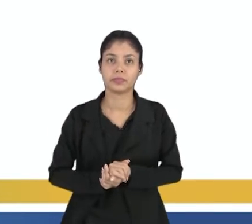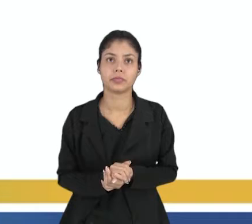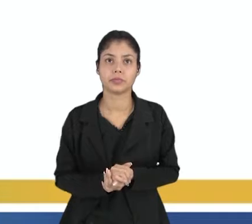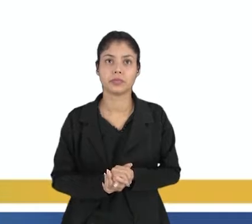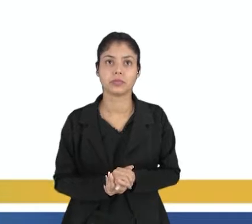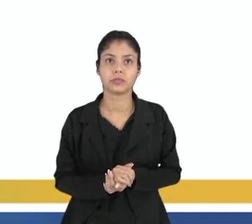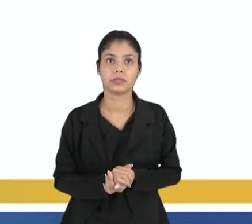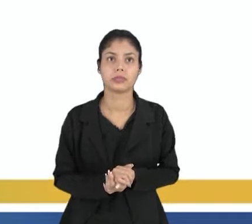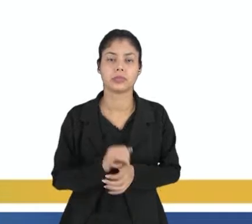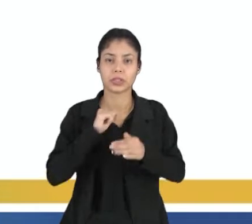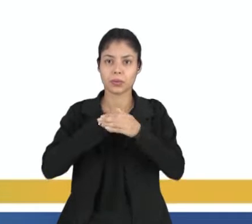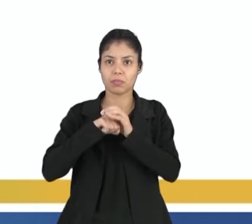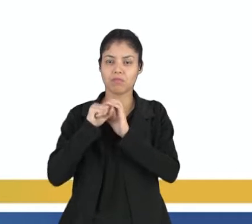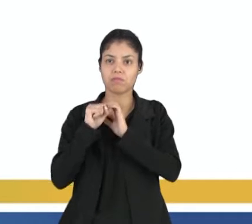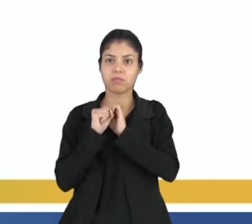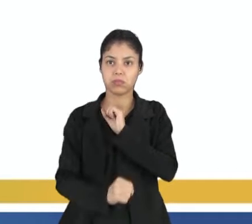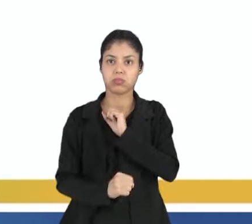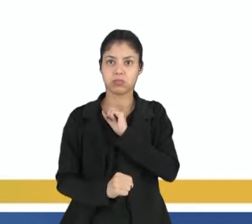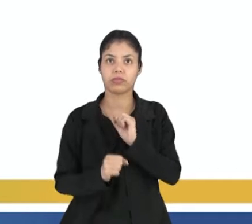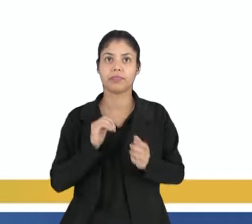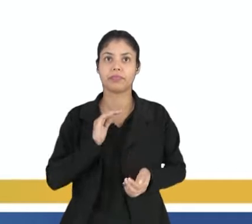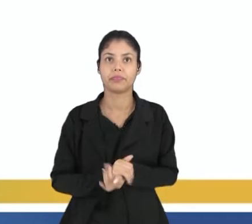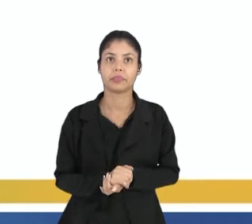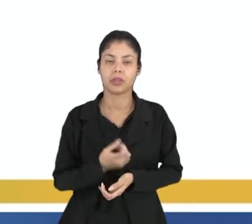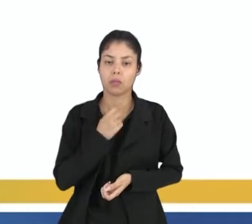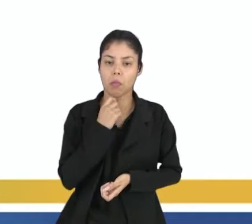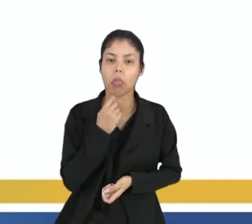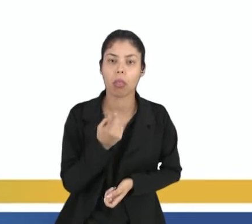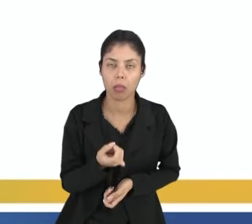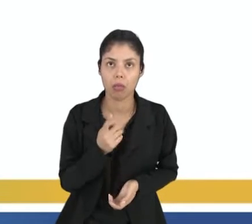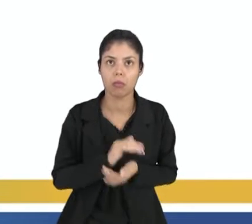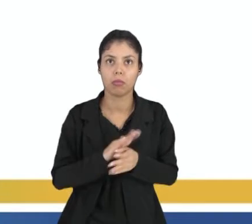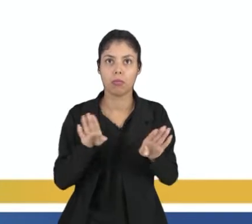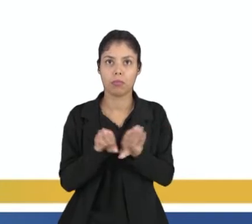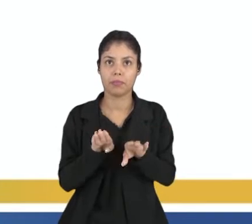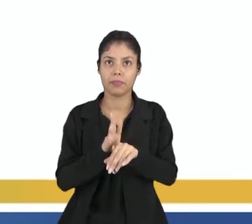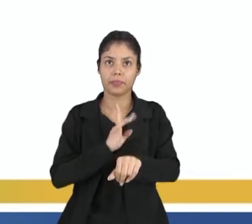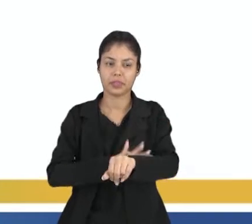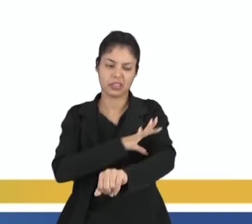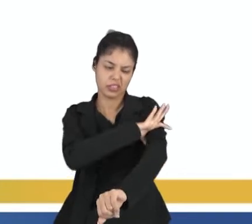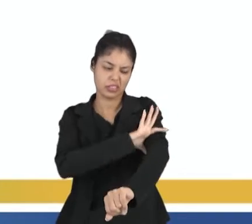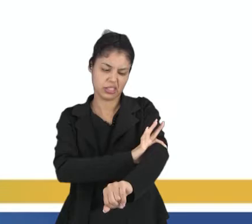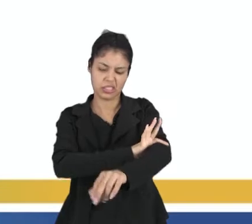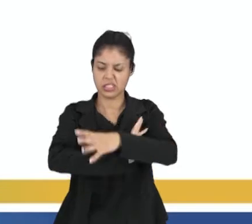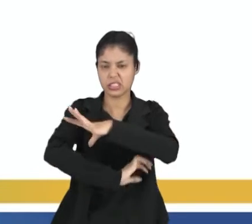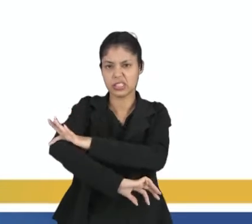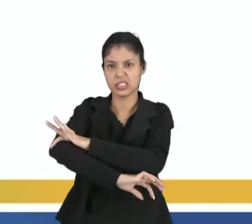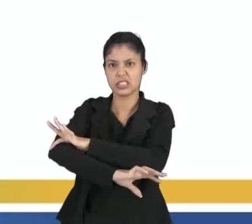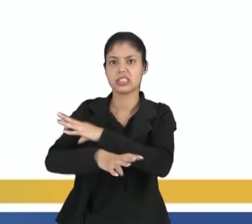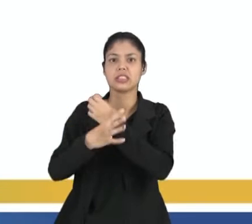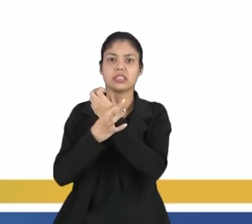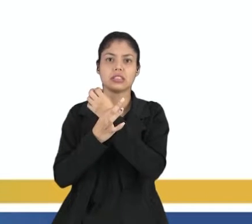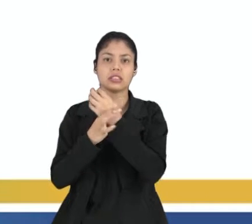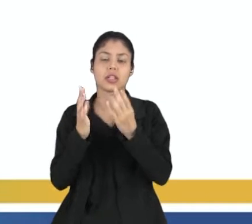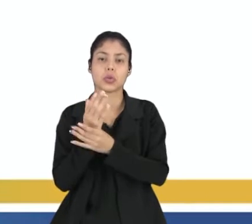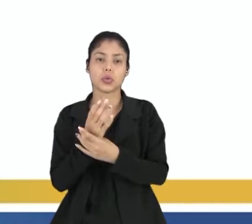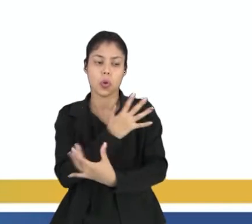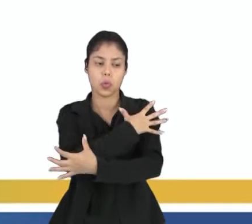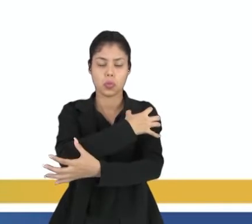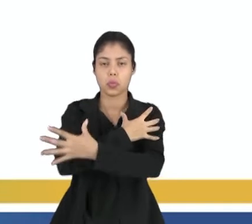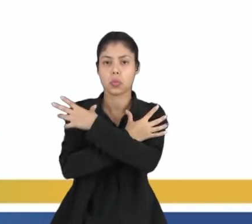coceira, diarreia, vômitos, dores nas articulações ou nos